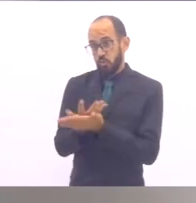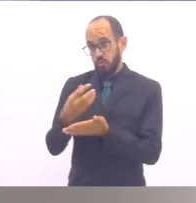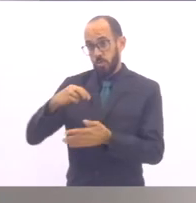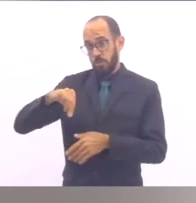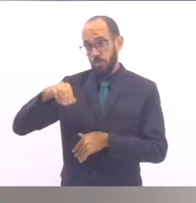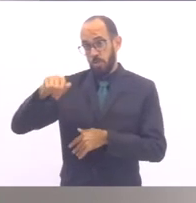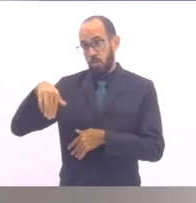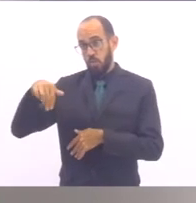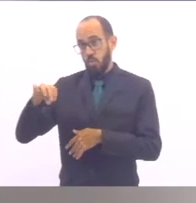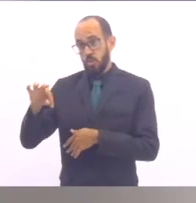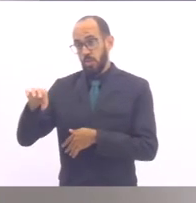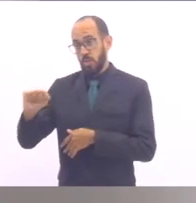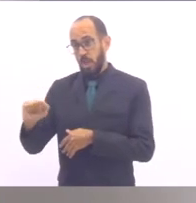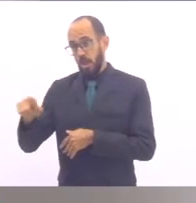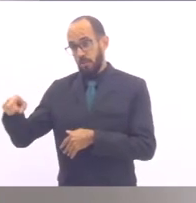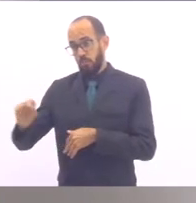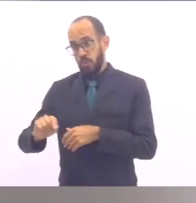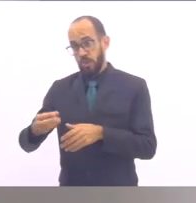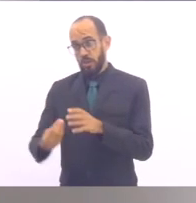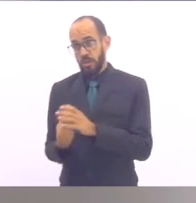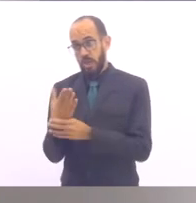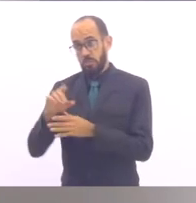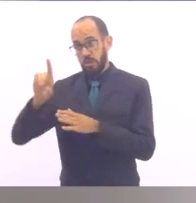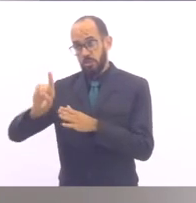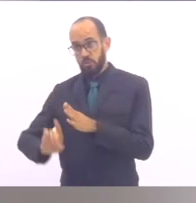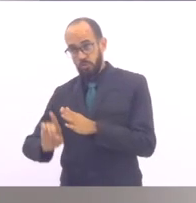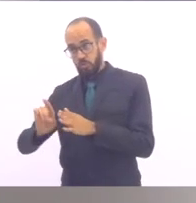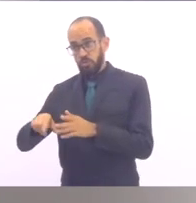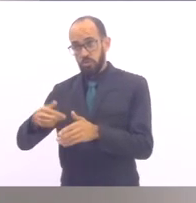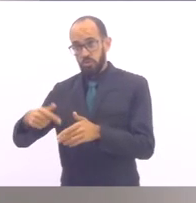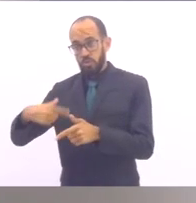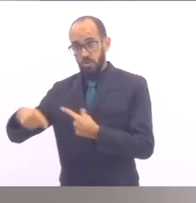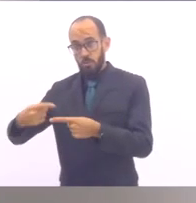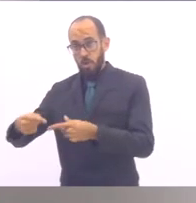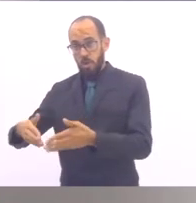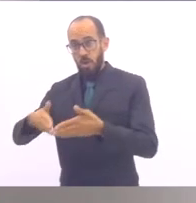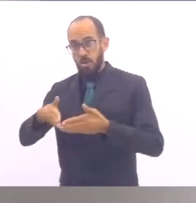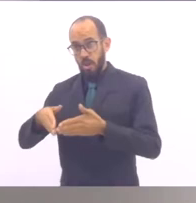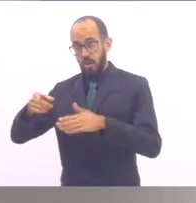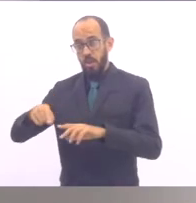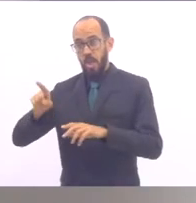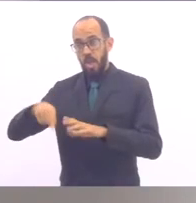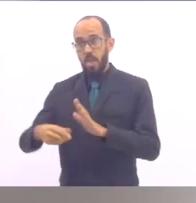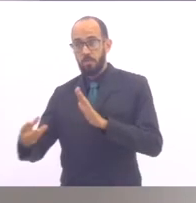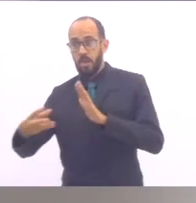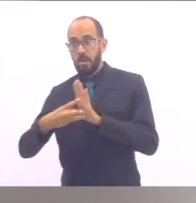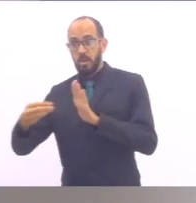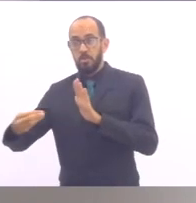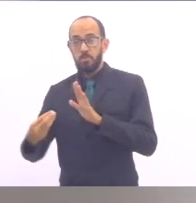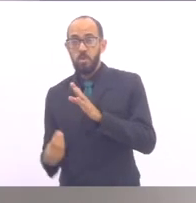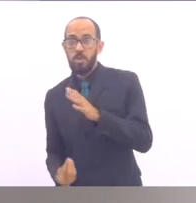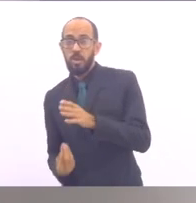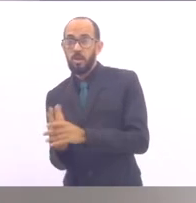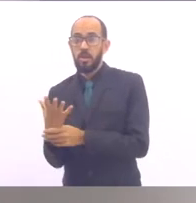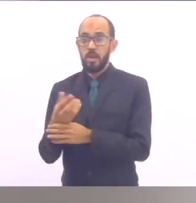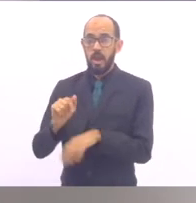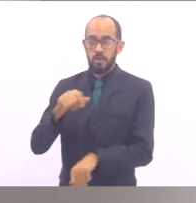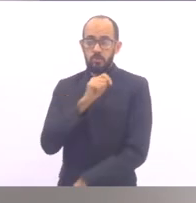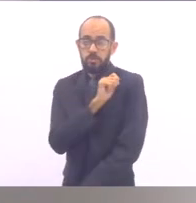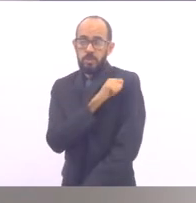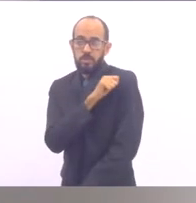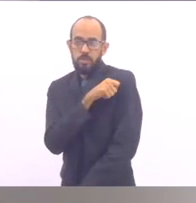elaborada pela diretoria de pós-licença, que é justamente para normatizar a modelagem de fiscalização.